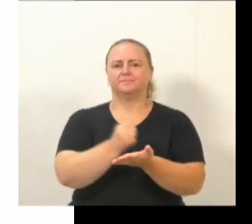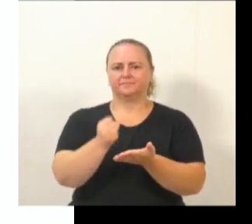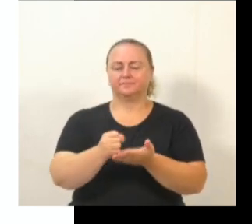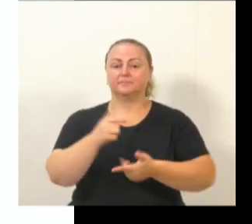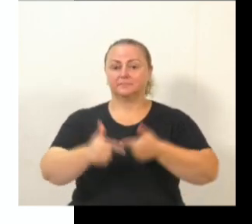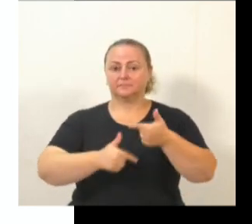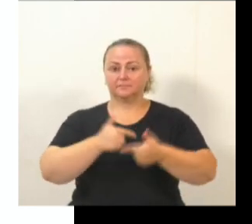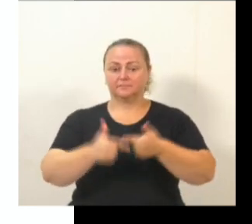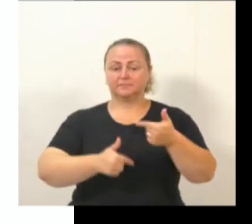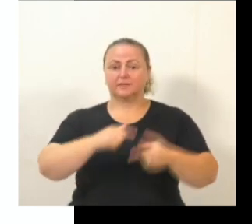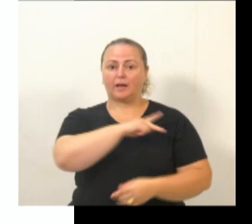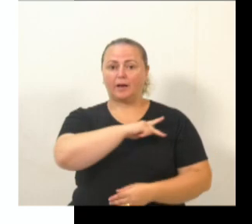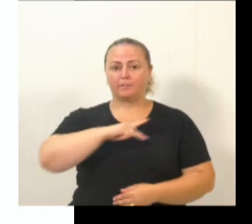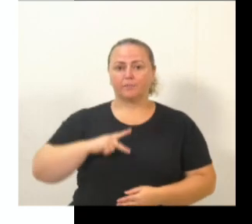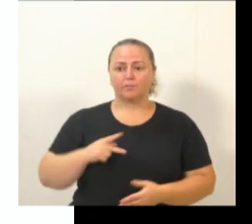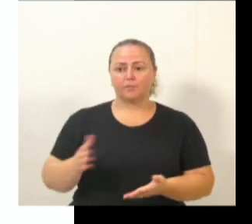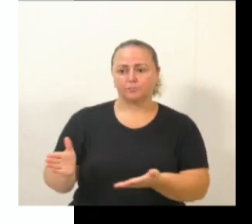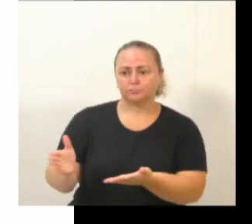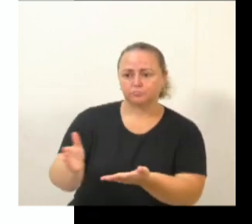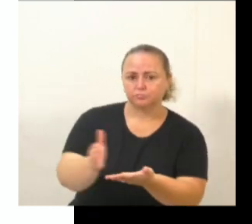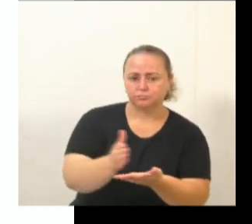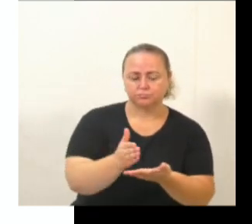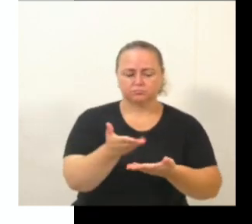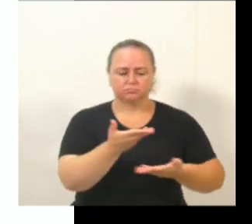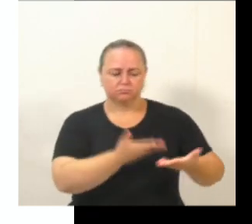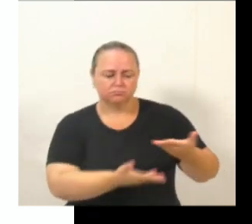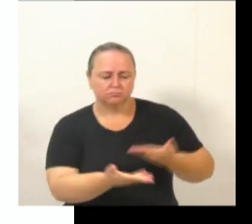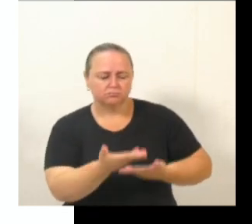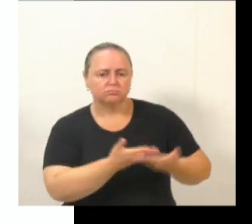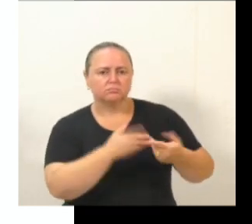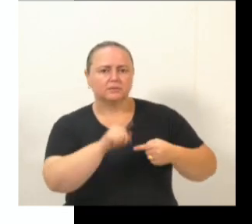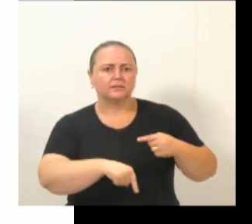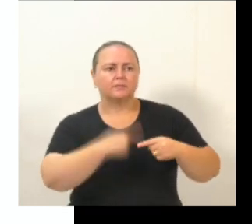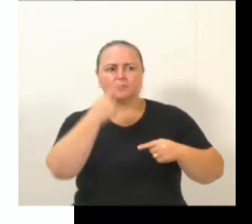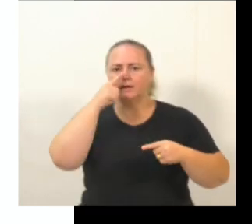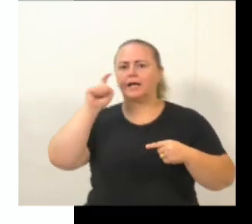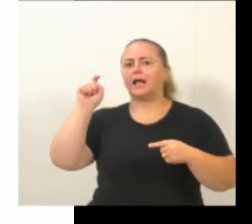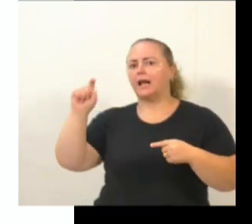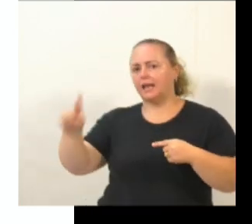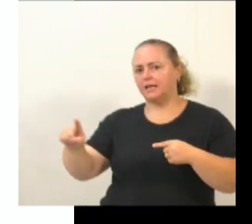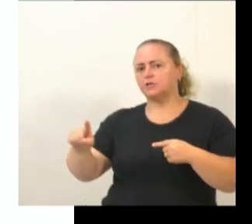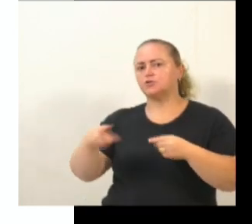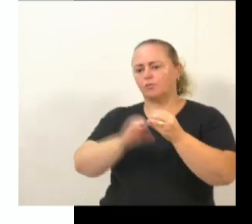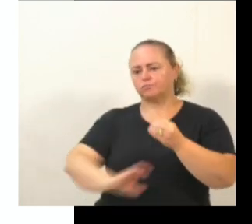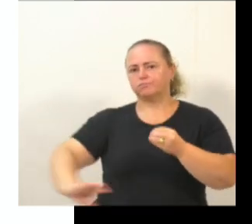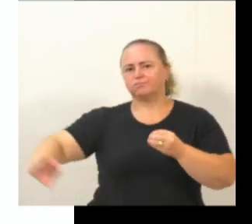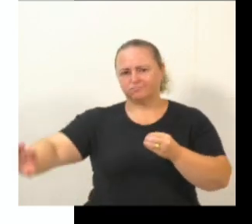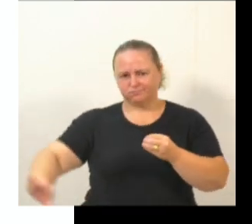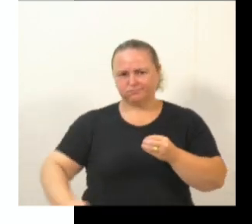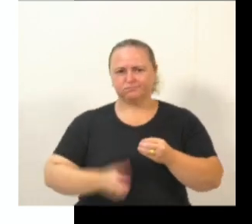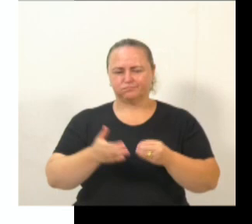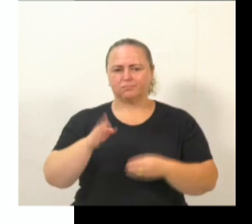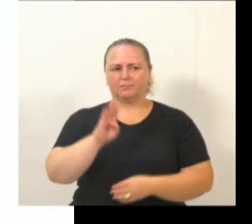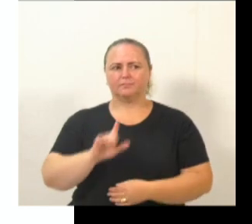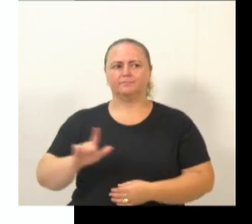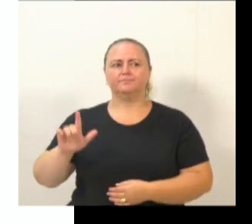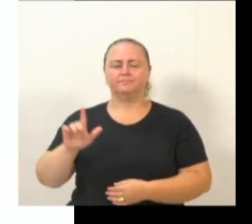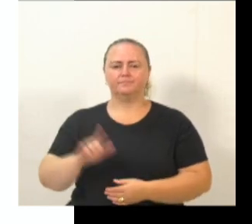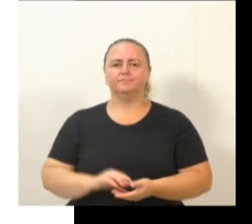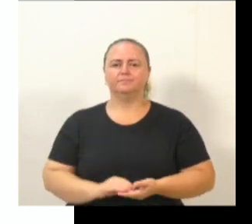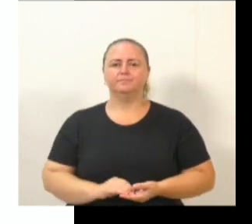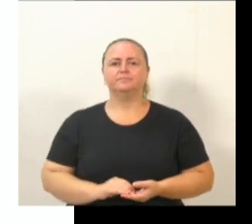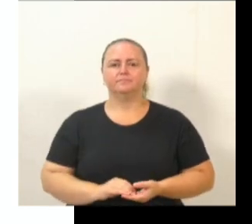de coleta, afastamento, tratamento e destinação final do esgoto sanitário para o município de Blumenau.